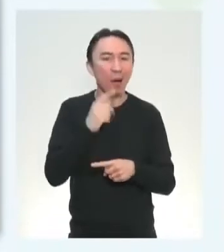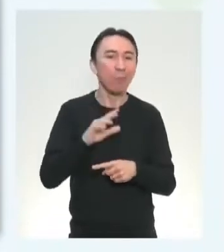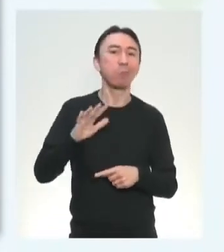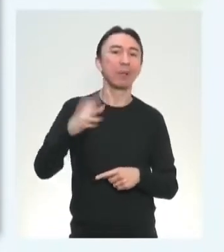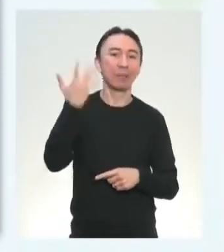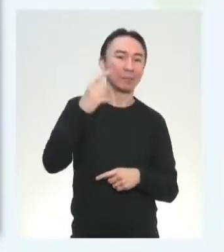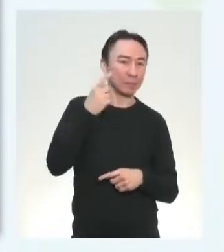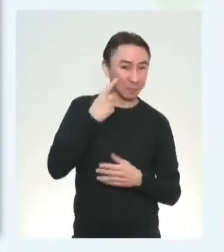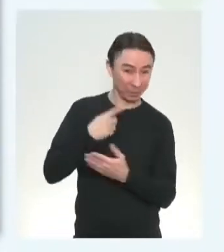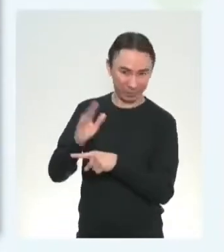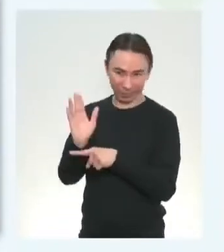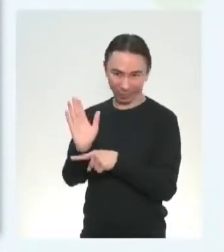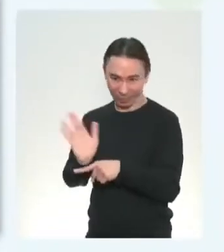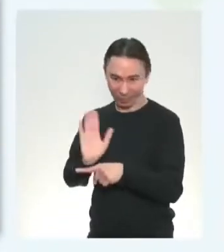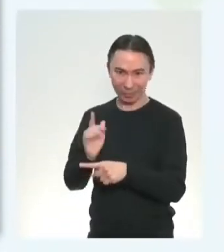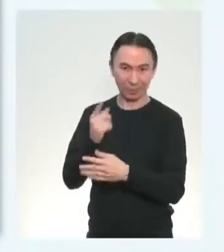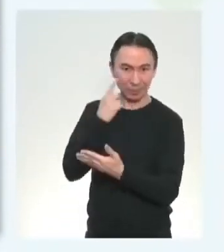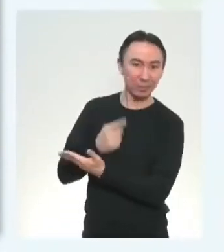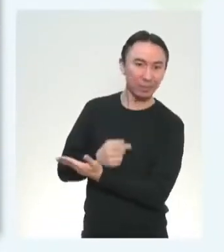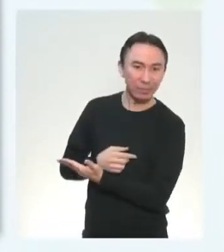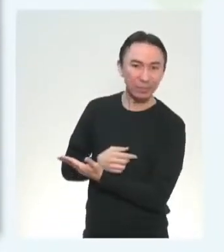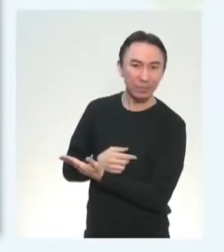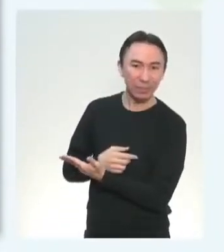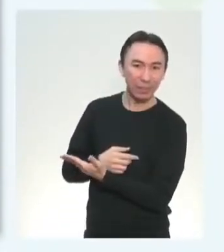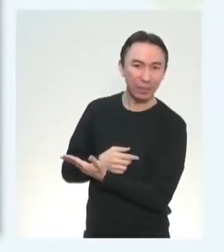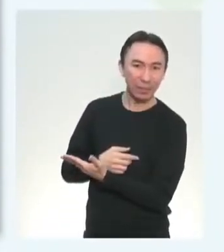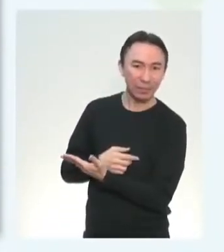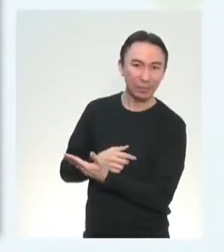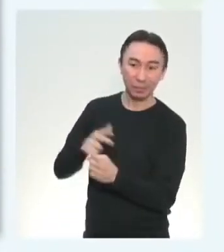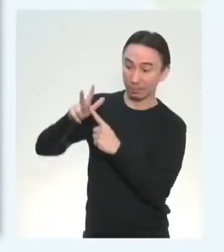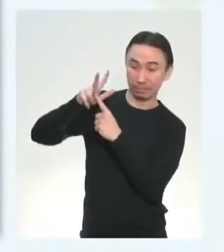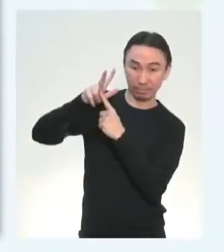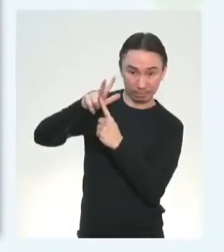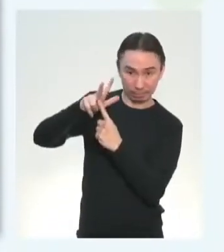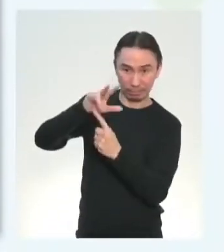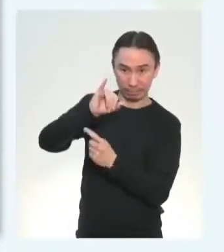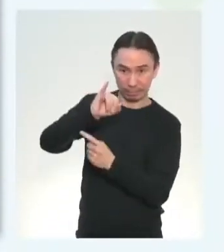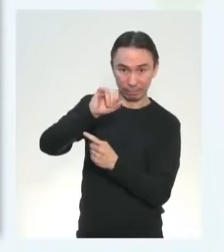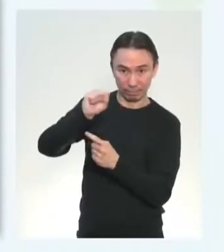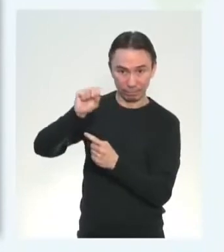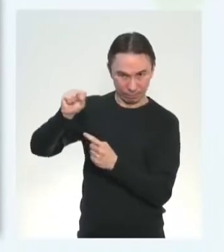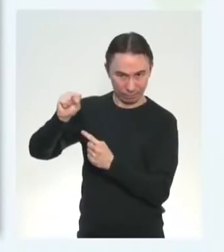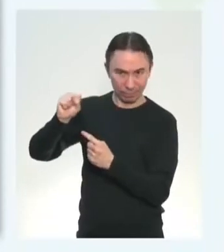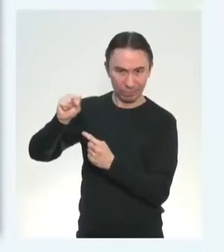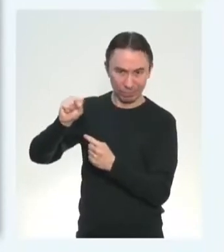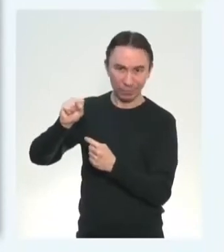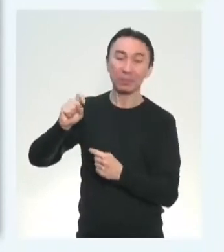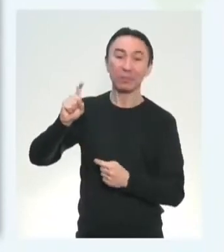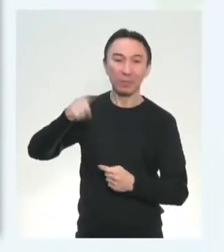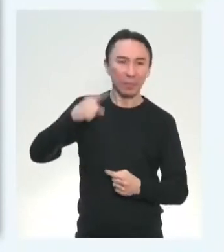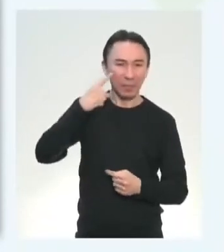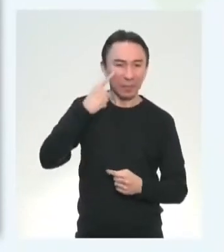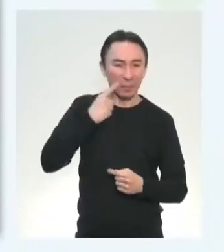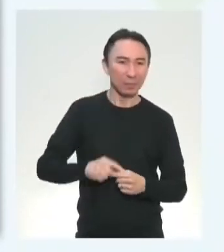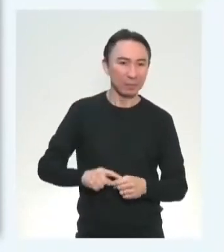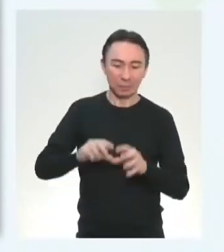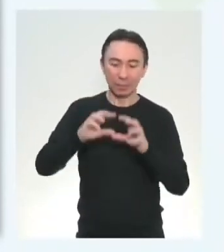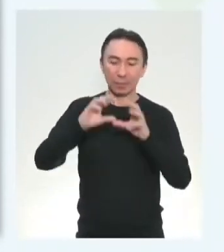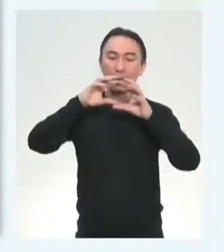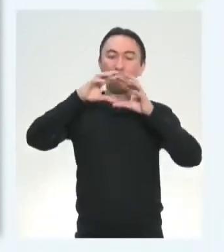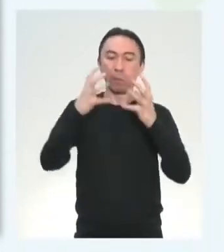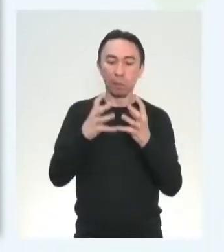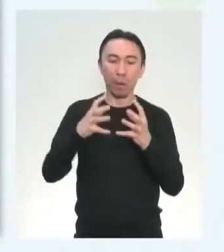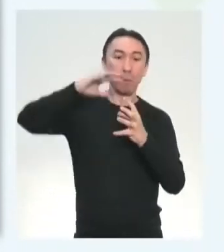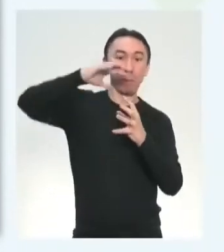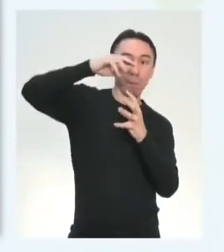tempestade observada a partir da ISS. A ISS é um laboratório espacial completamente concluído,